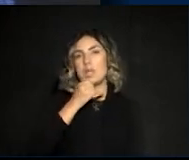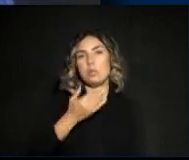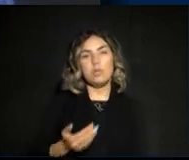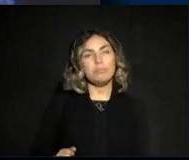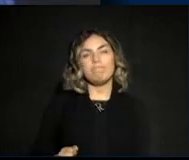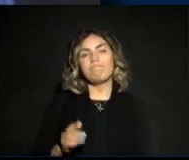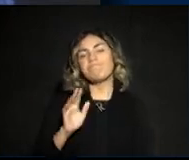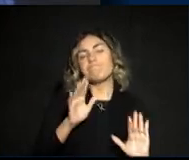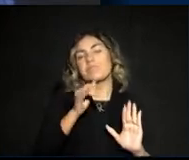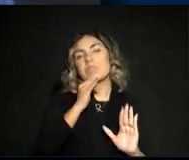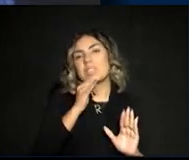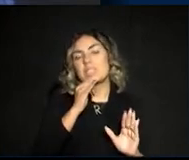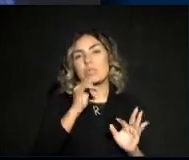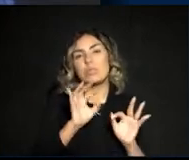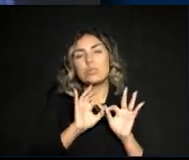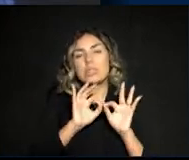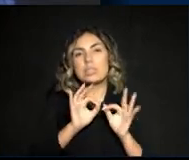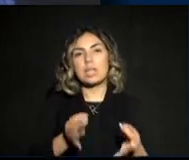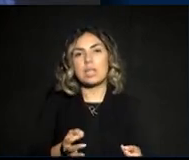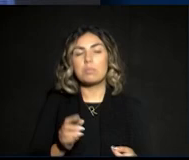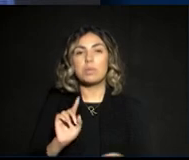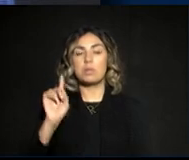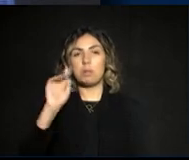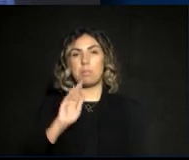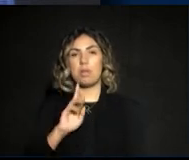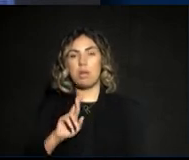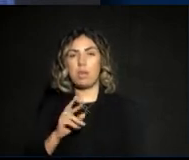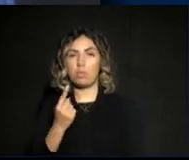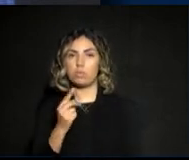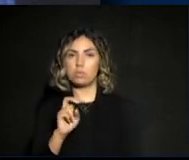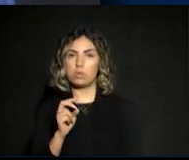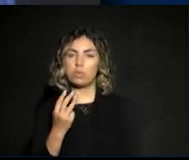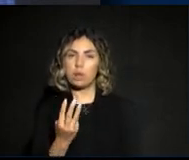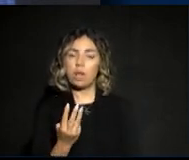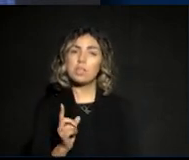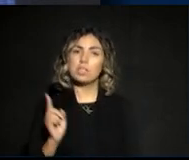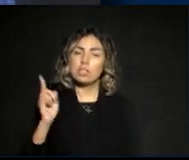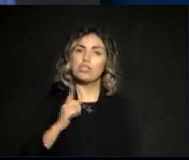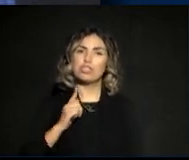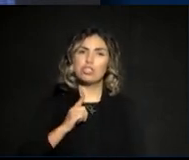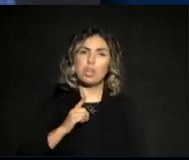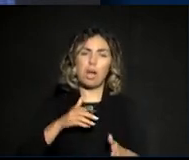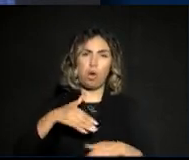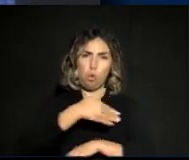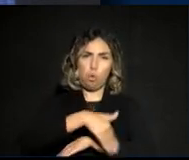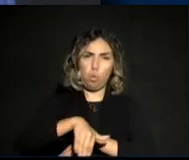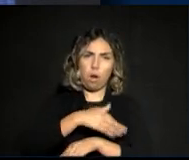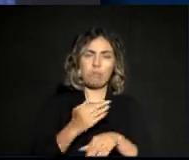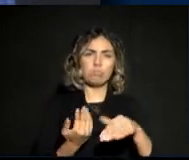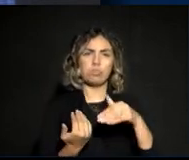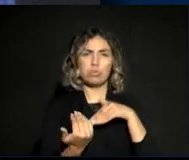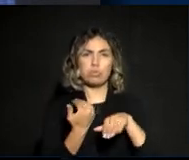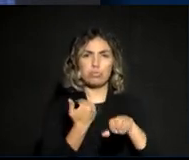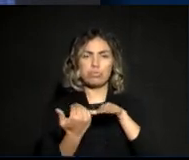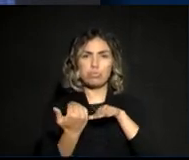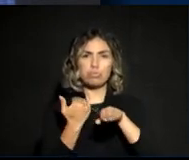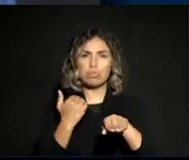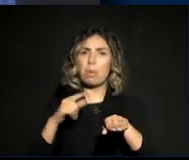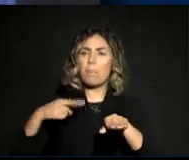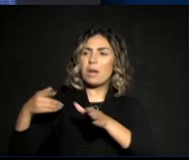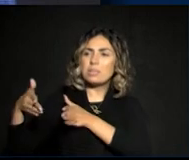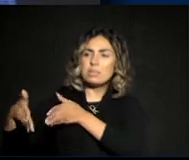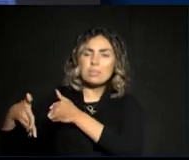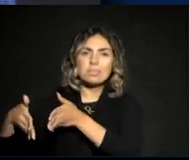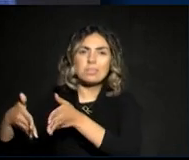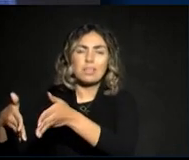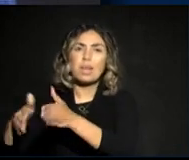tinha eu vou citar o caso da modelagem da br-153 que nós temos uma Ferrovia do lado e nós não temos a clareza de